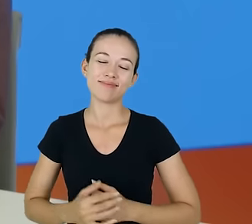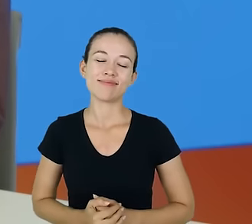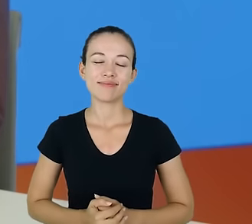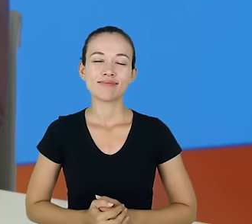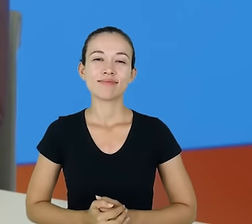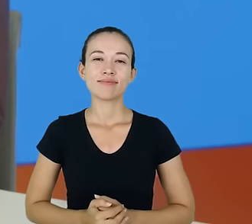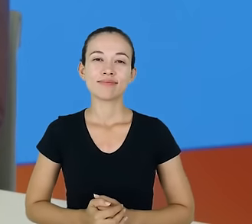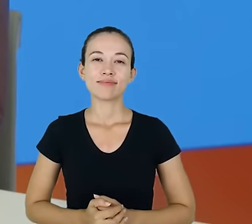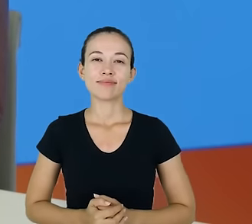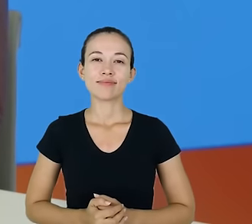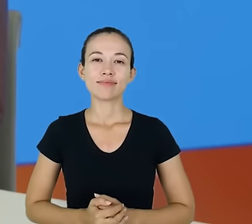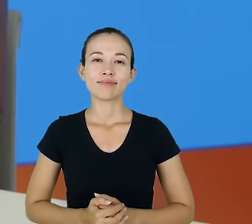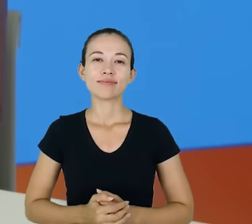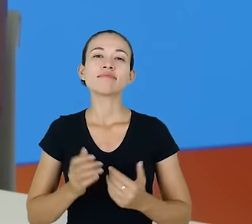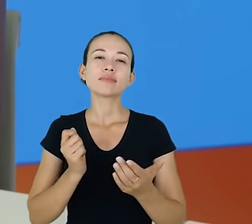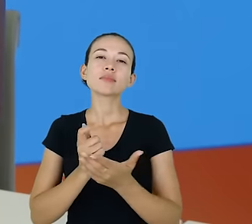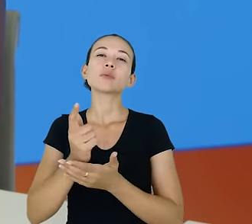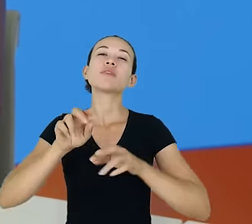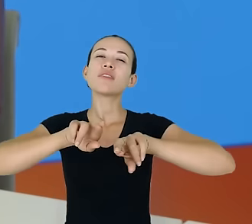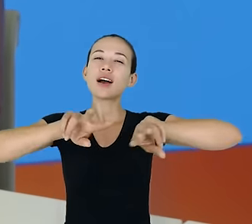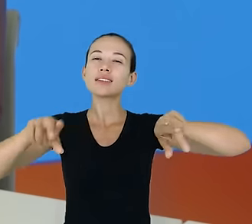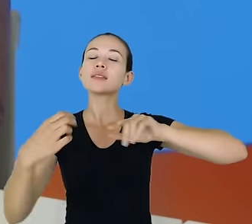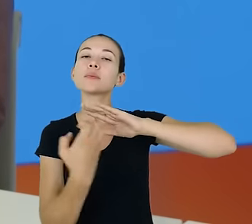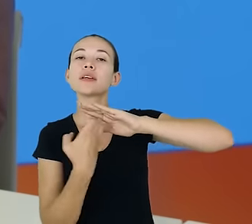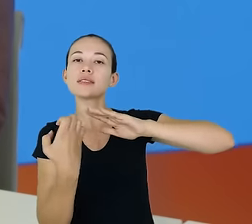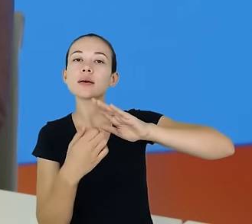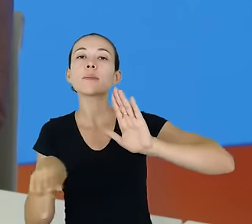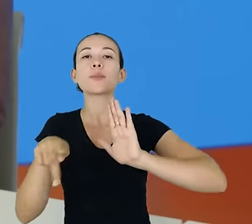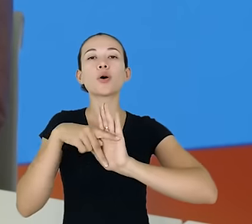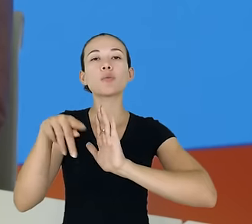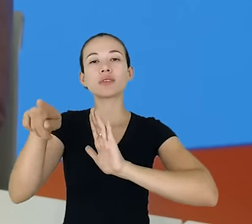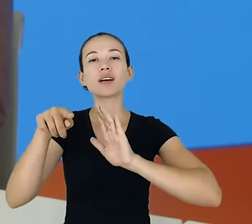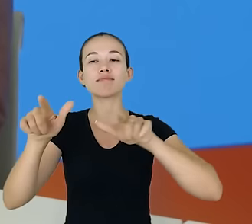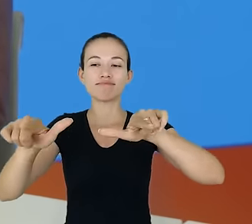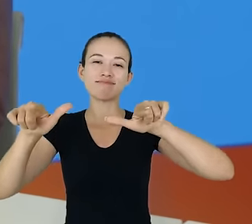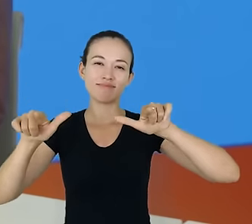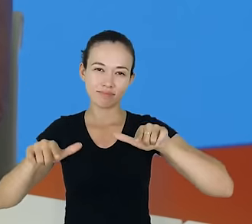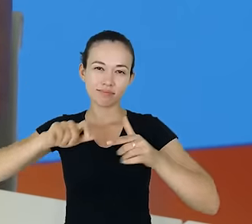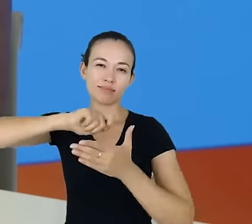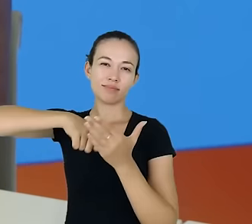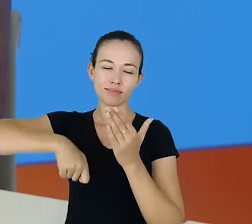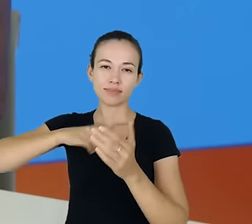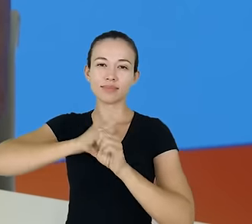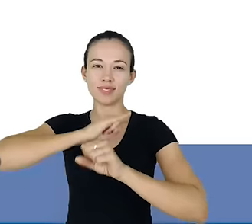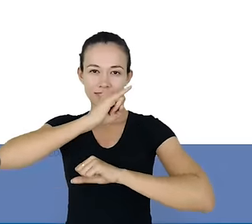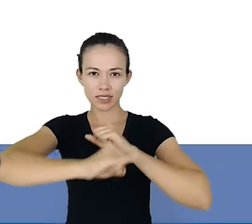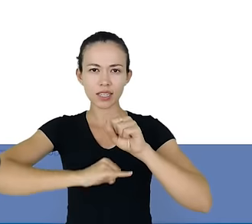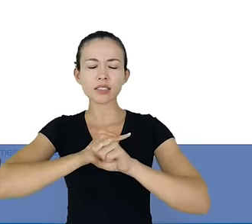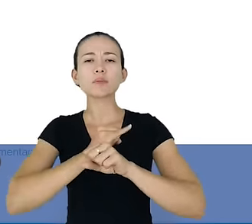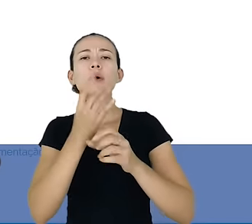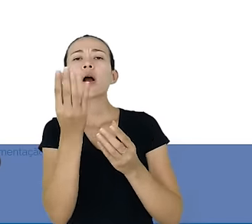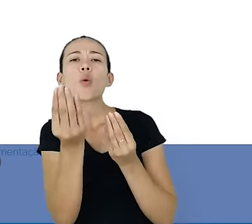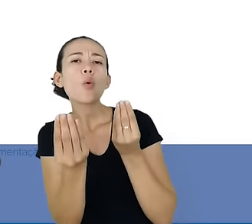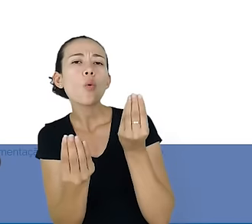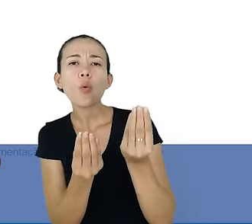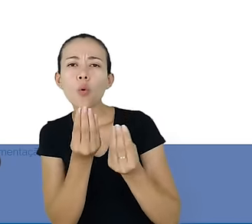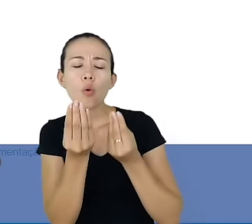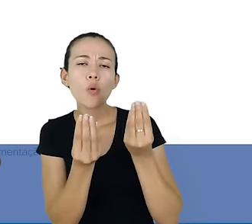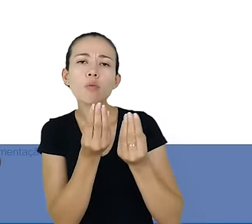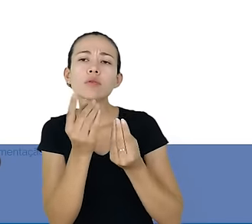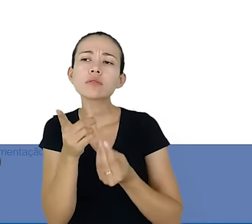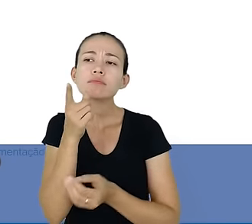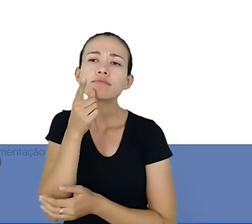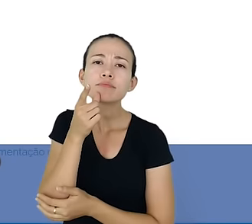várias certificadoras a gente tem até aqui depois uma observação aqui como que a gente trata né a